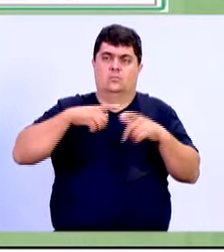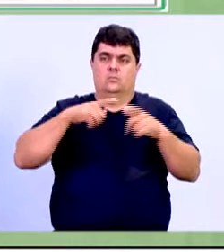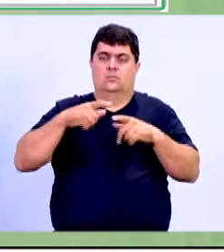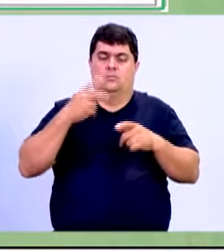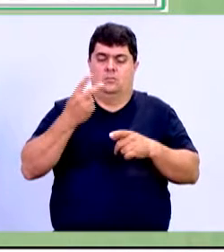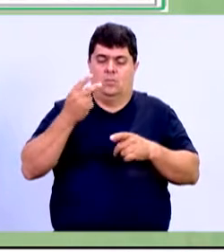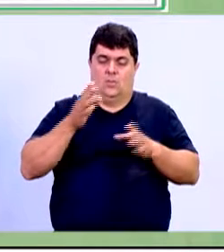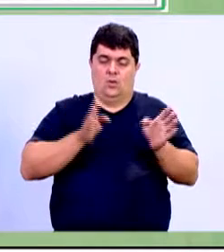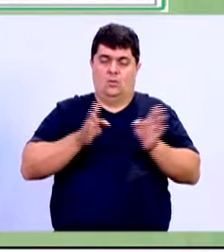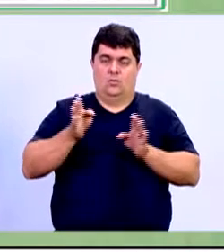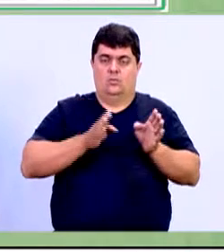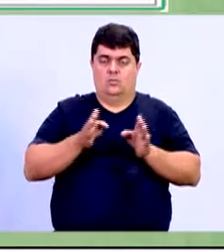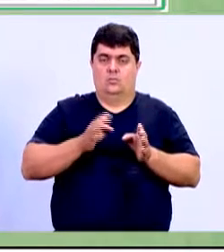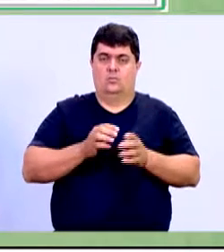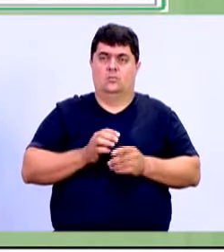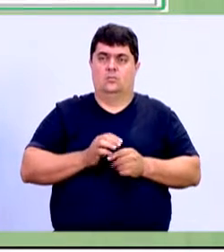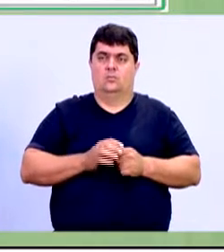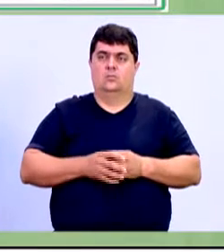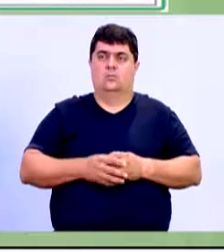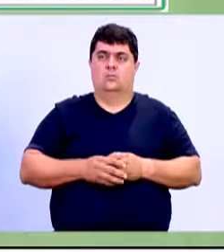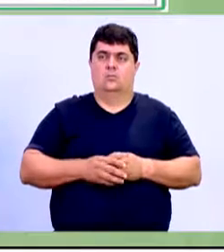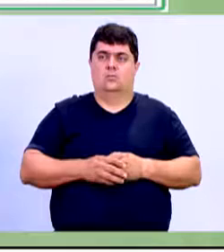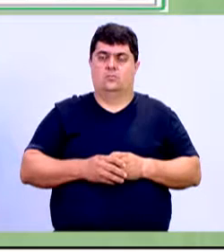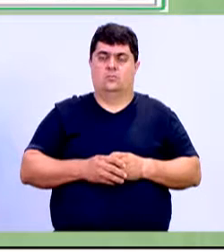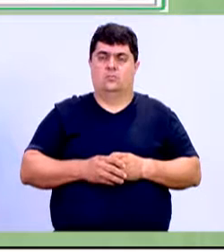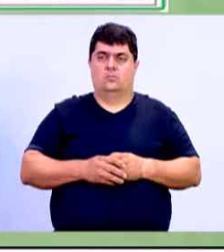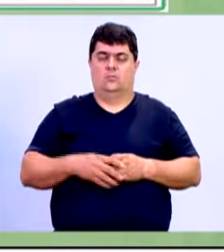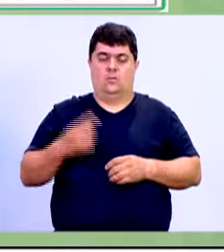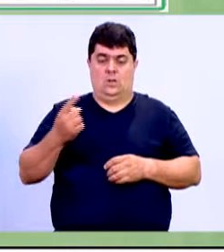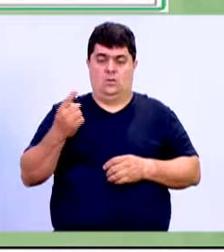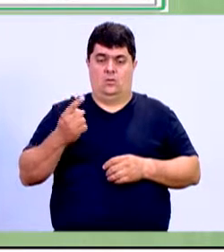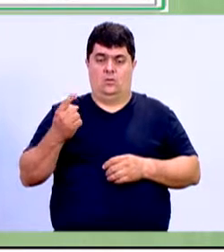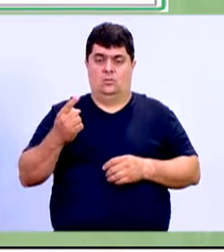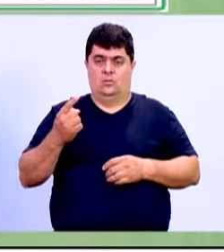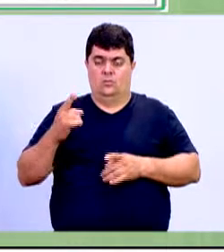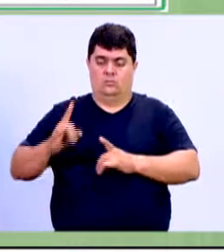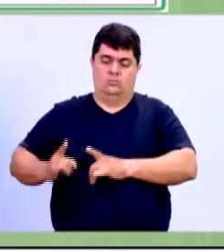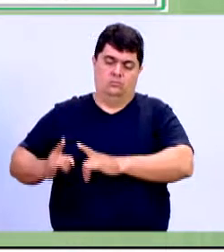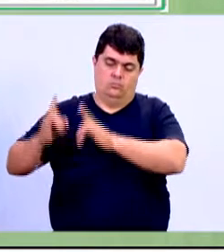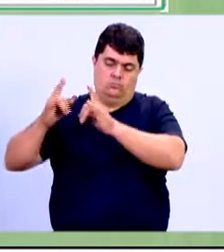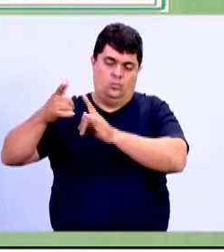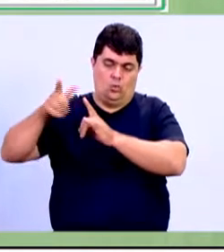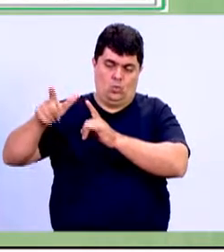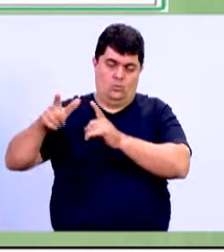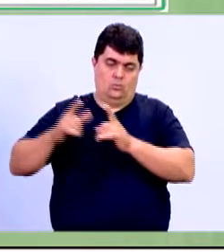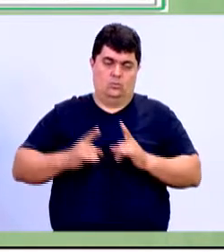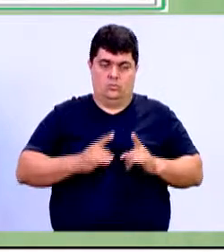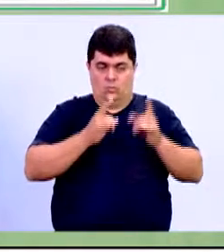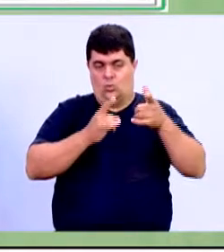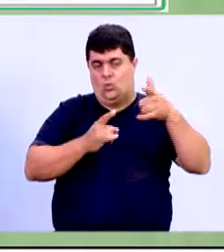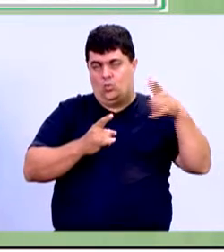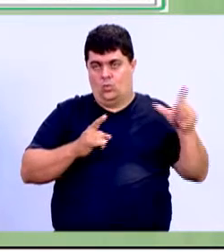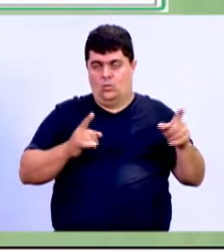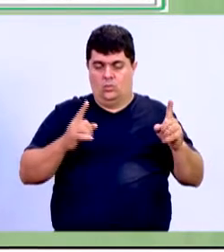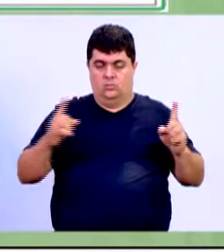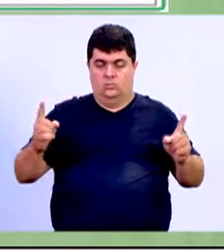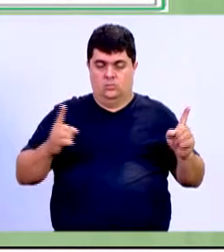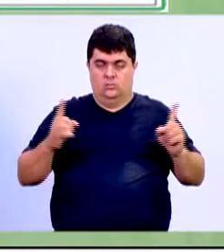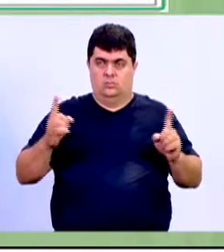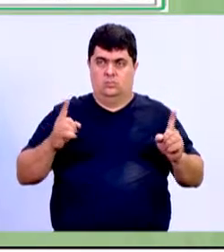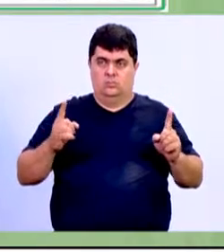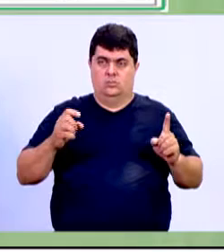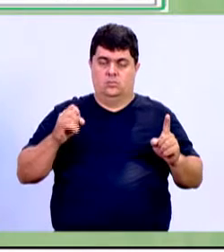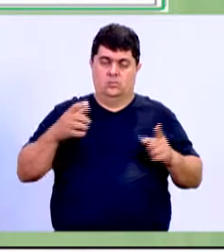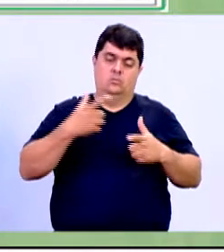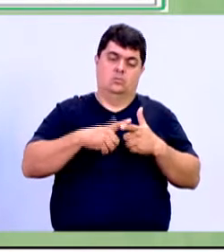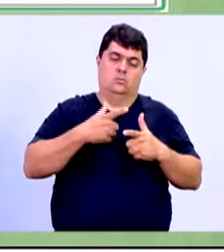2 ambientes distintos, né? Um está em um prédio e o outro ambiente está no outro prédio. Para caso